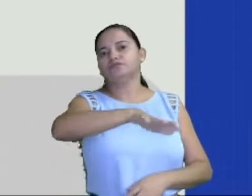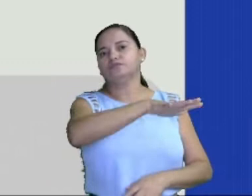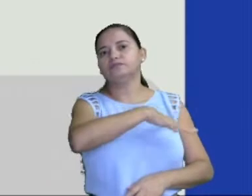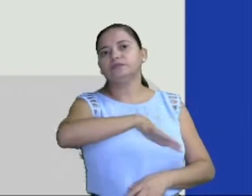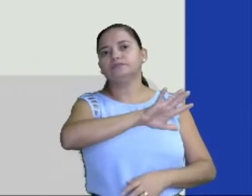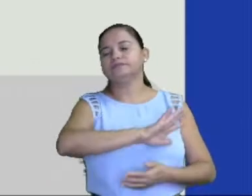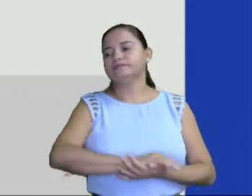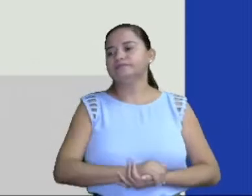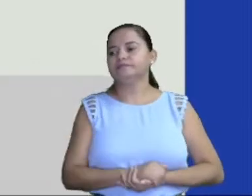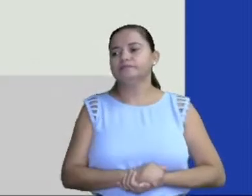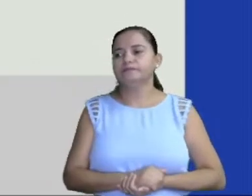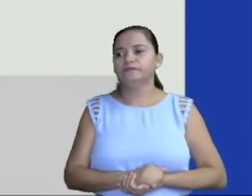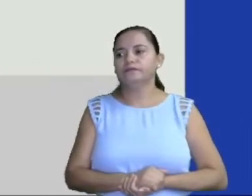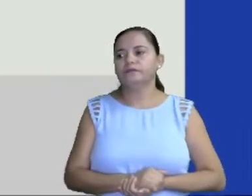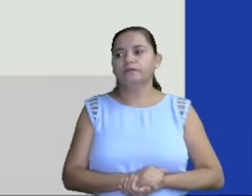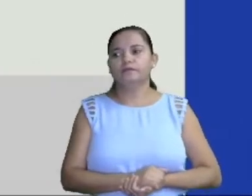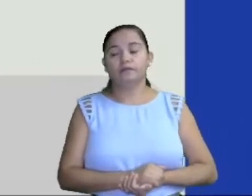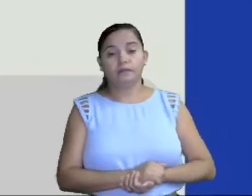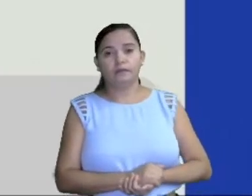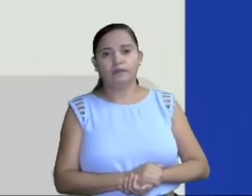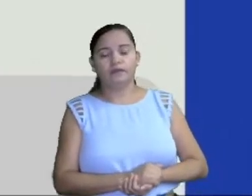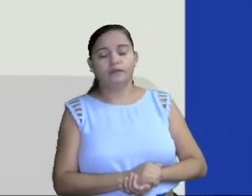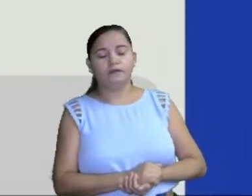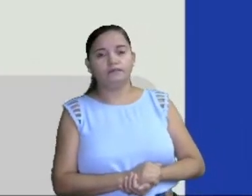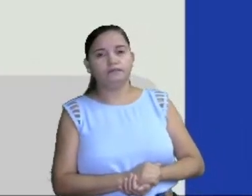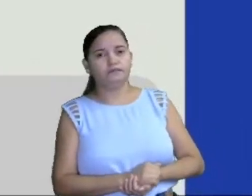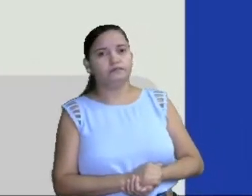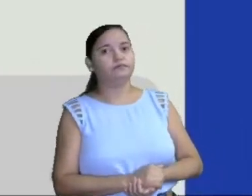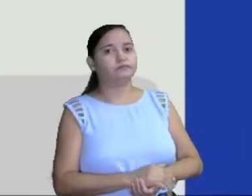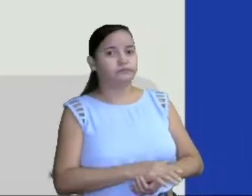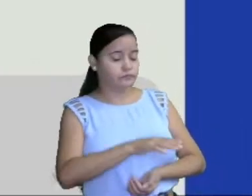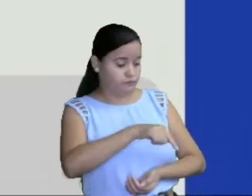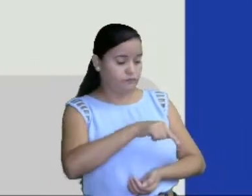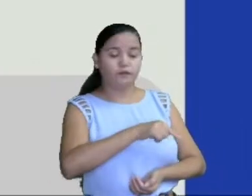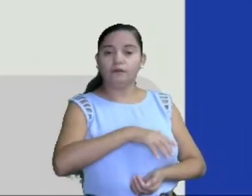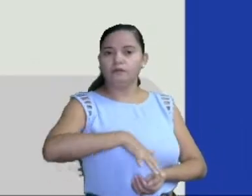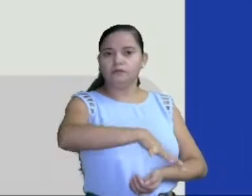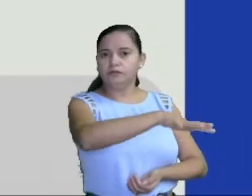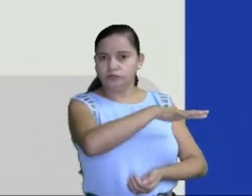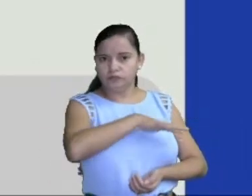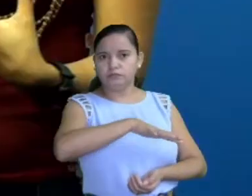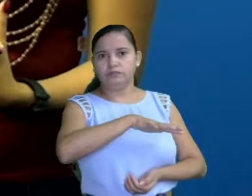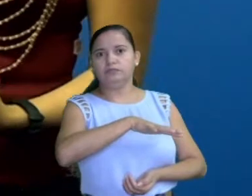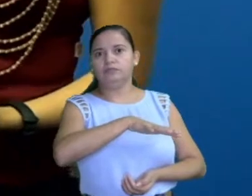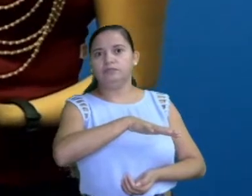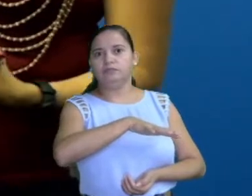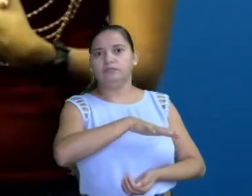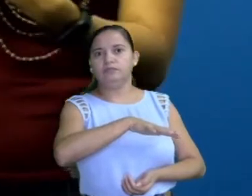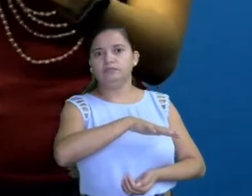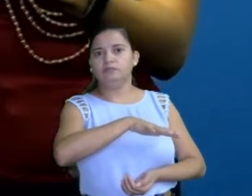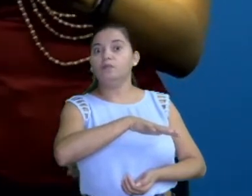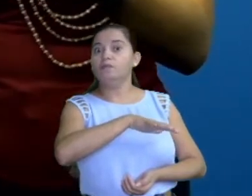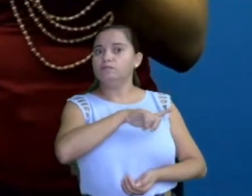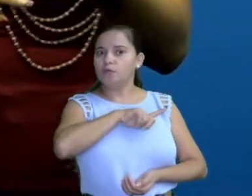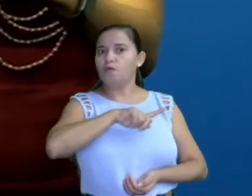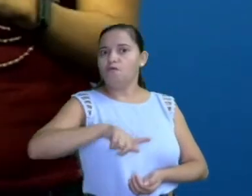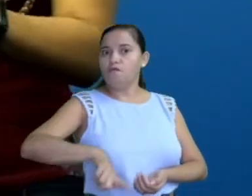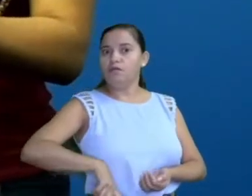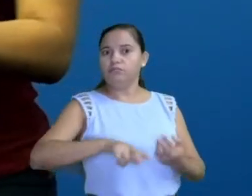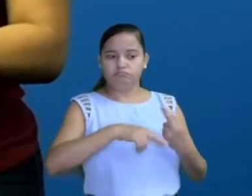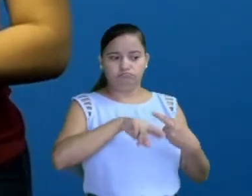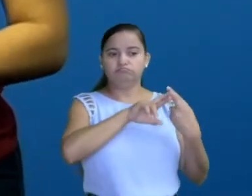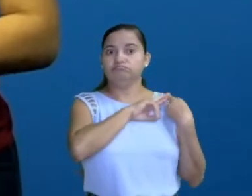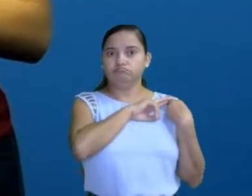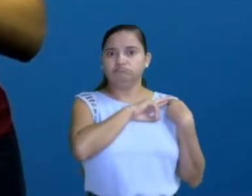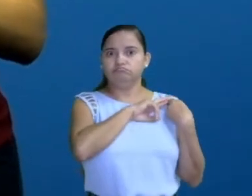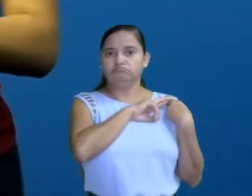Os espaços públicos são de responsabilidade do governo, então é o governo que sustenta, é o governo que